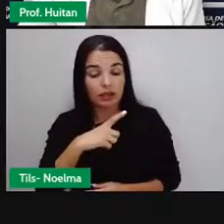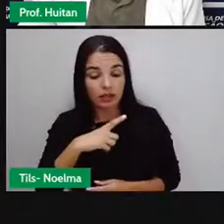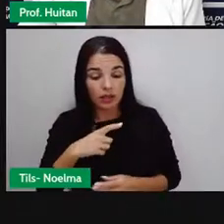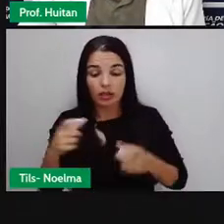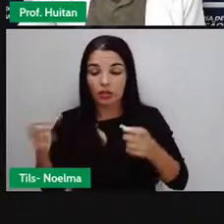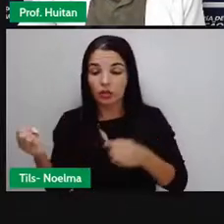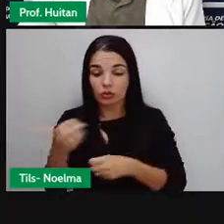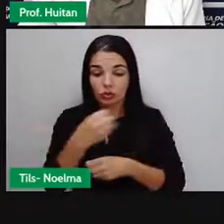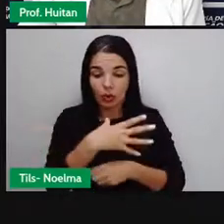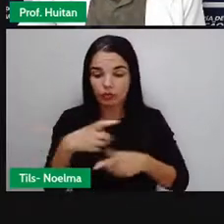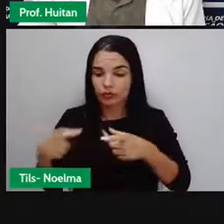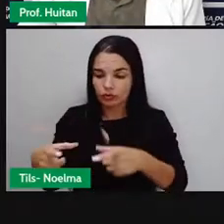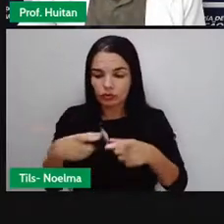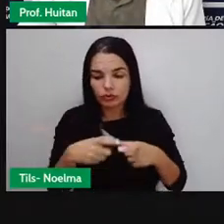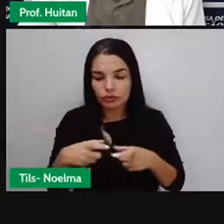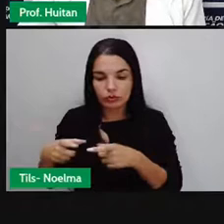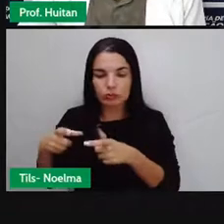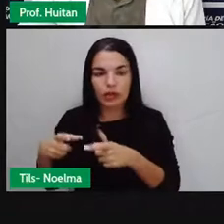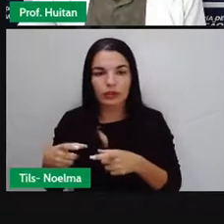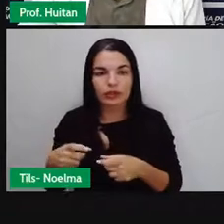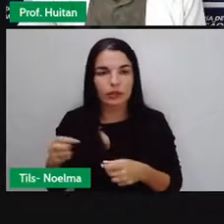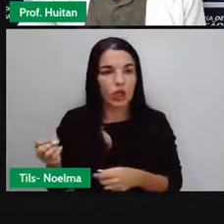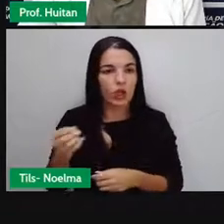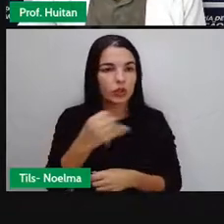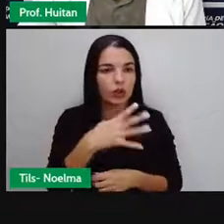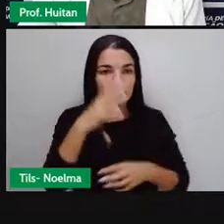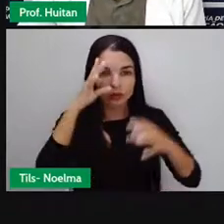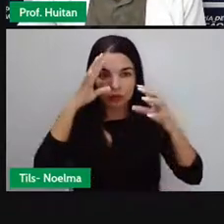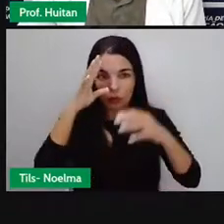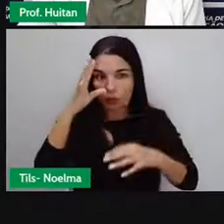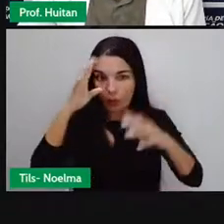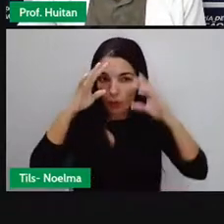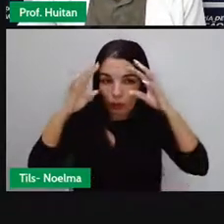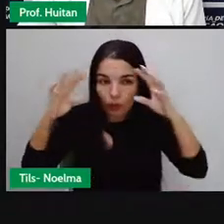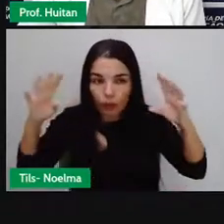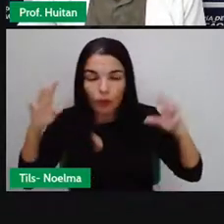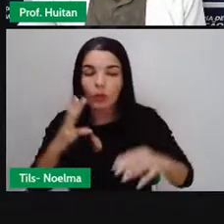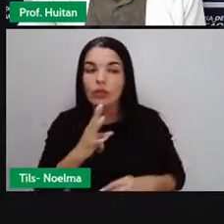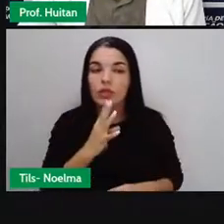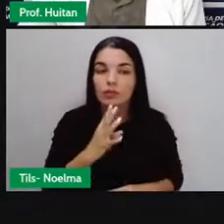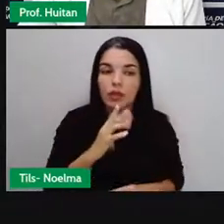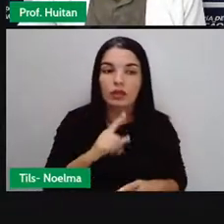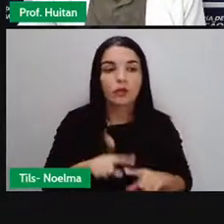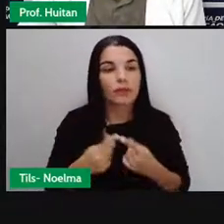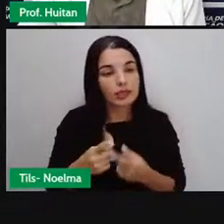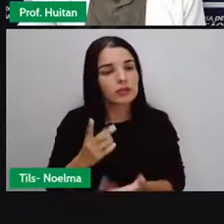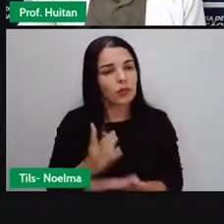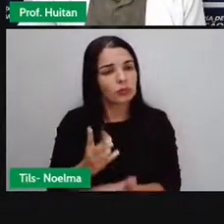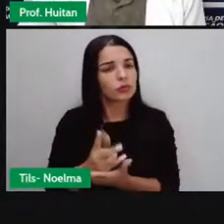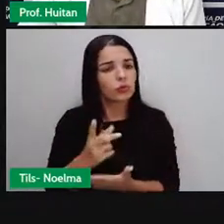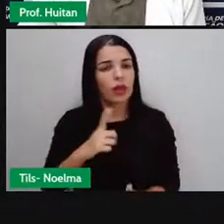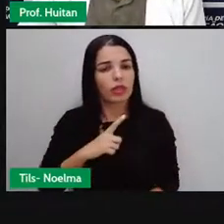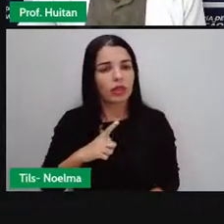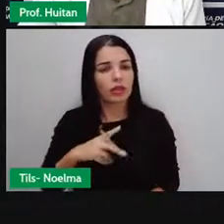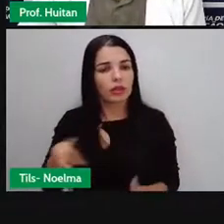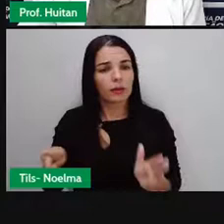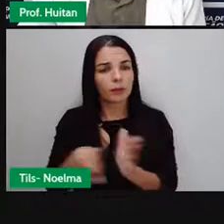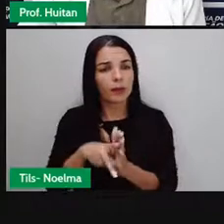cultura. Então, essas frases que são lançadas e que